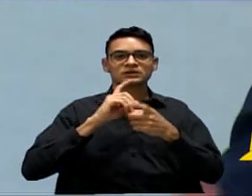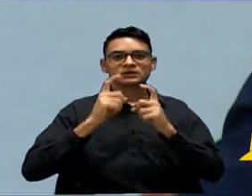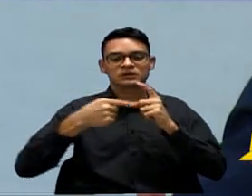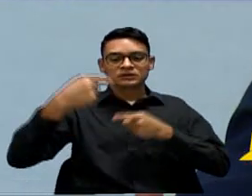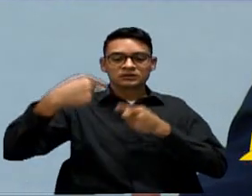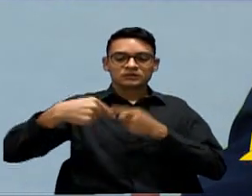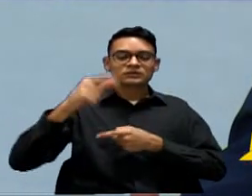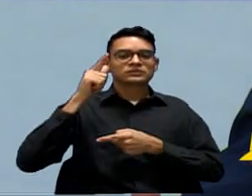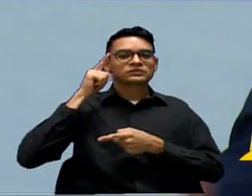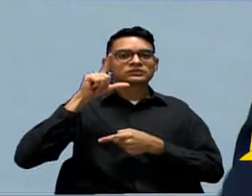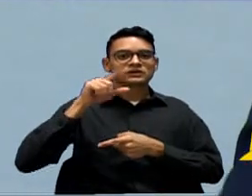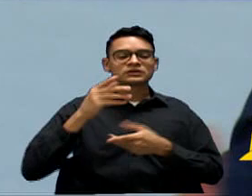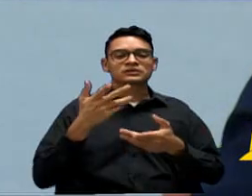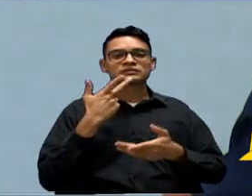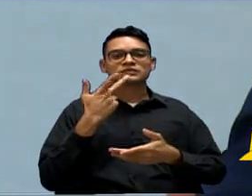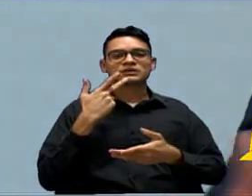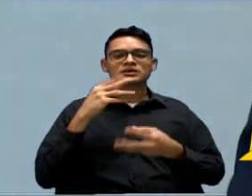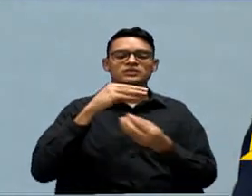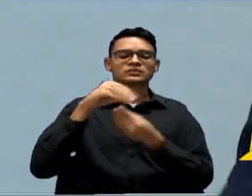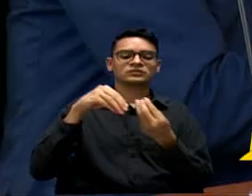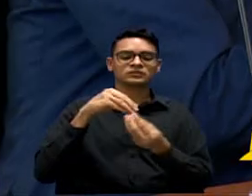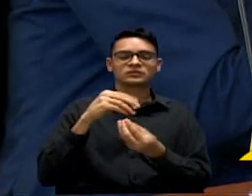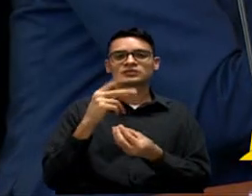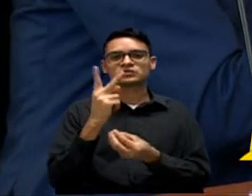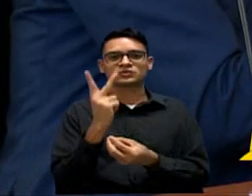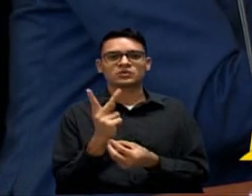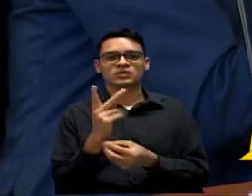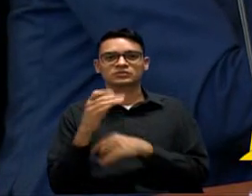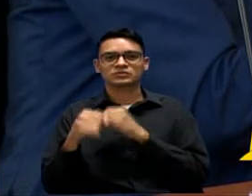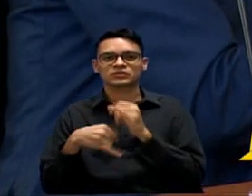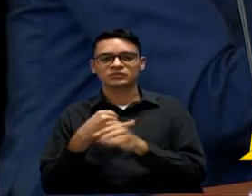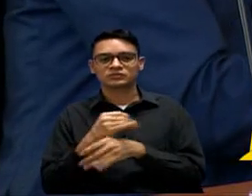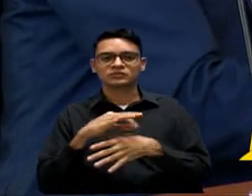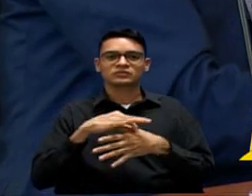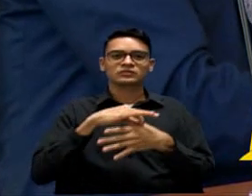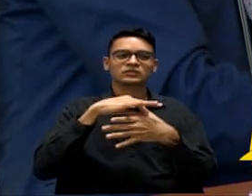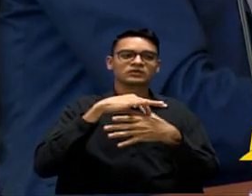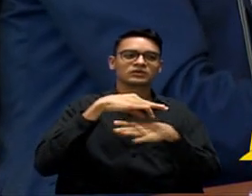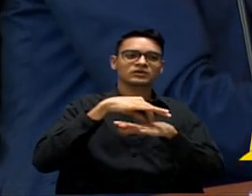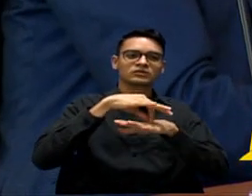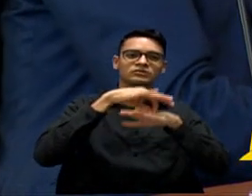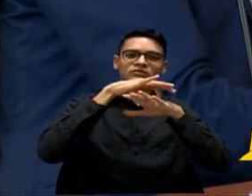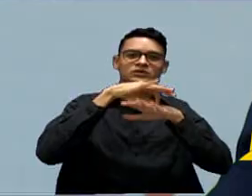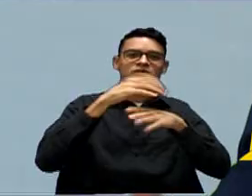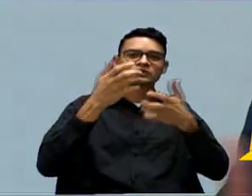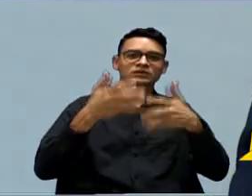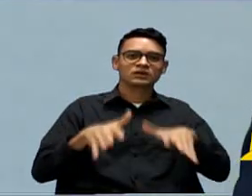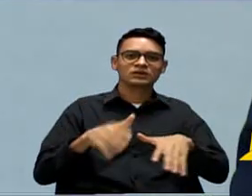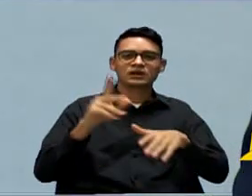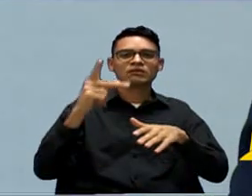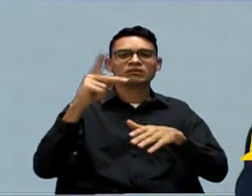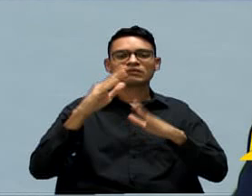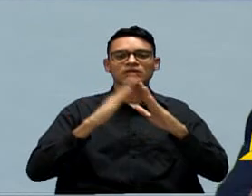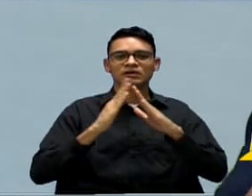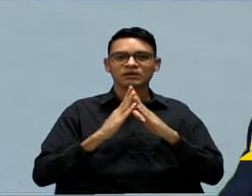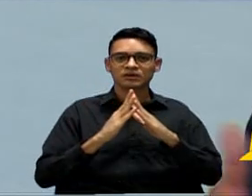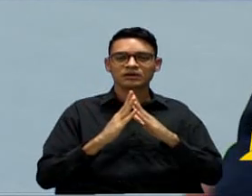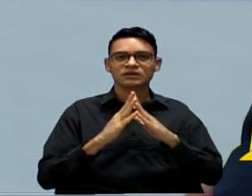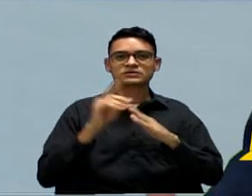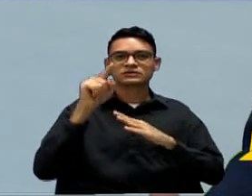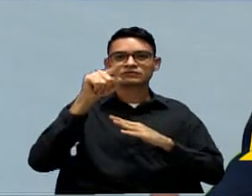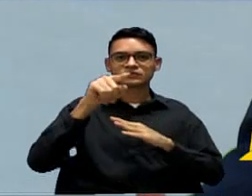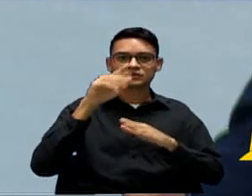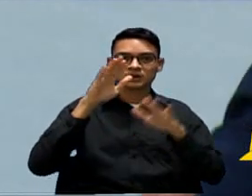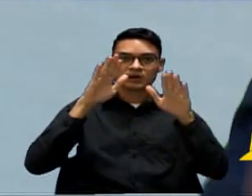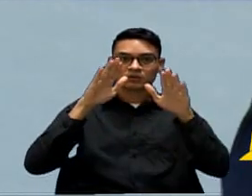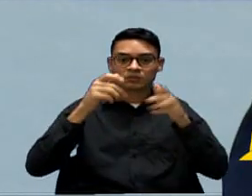quer a sessão ser mista, não é obrigatório você ficar na sua casa e votar pela internet. É o momento que você precisar